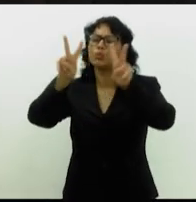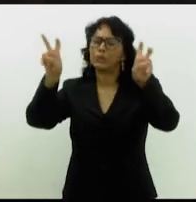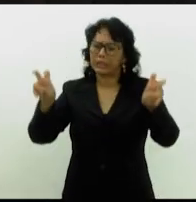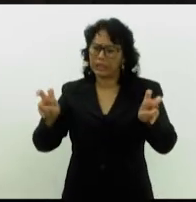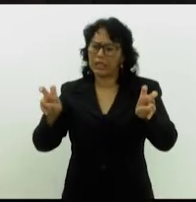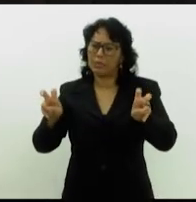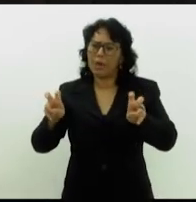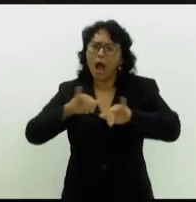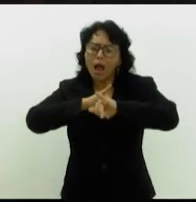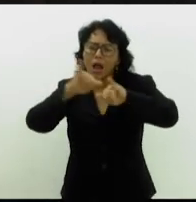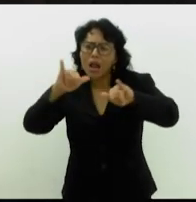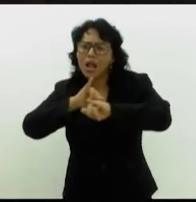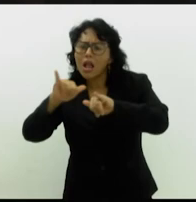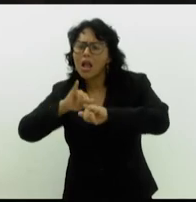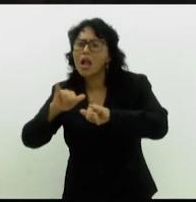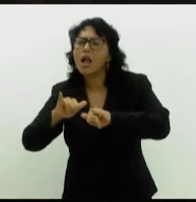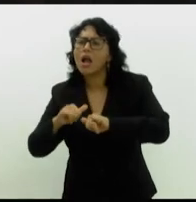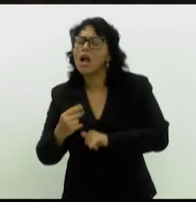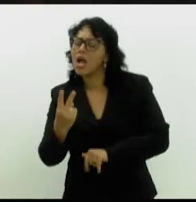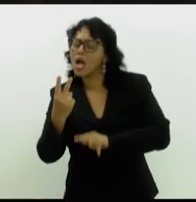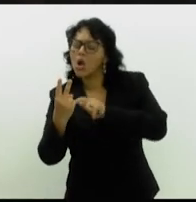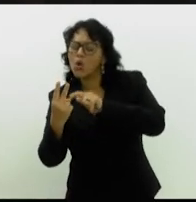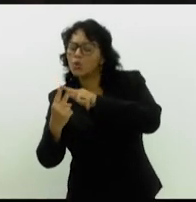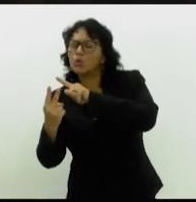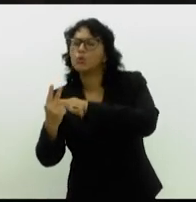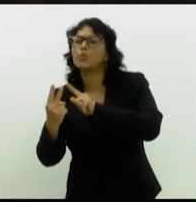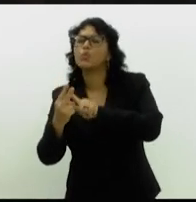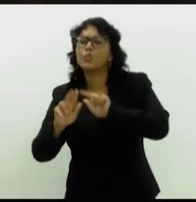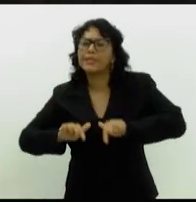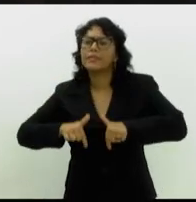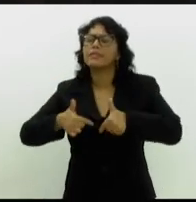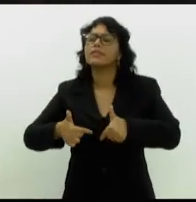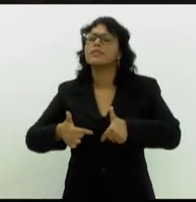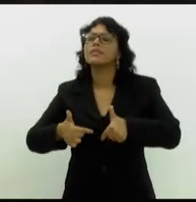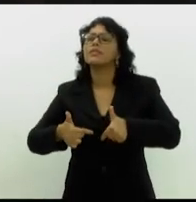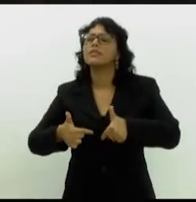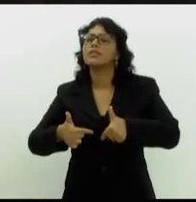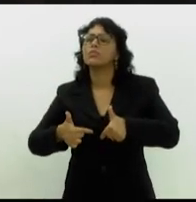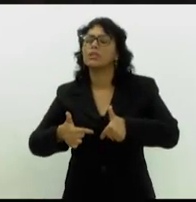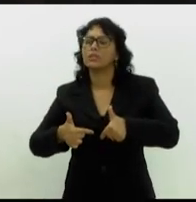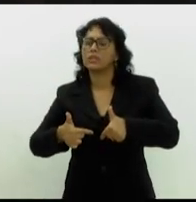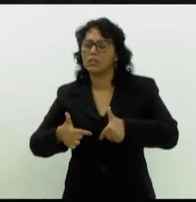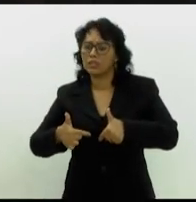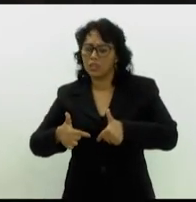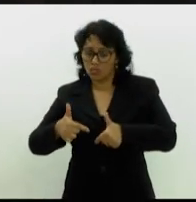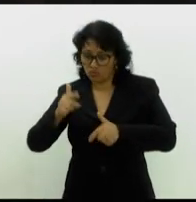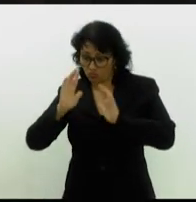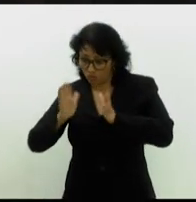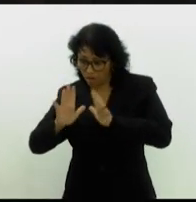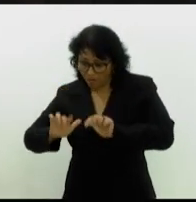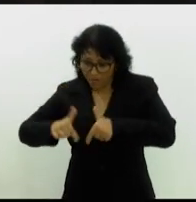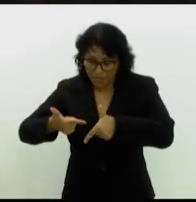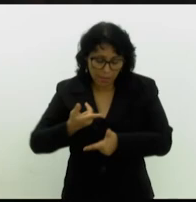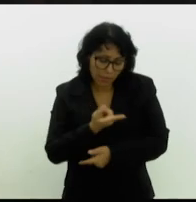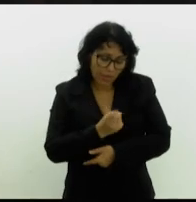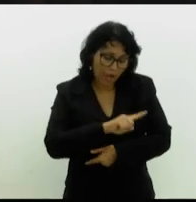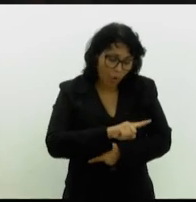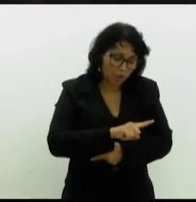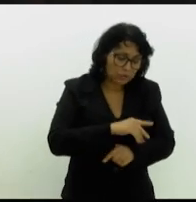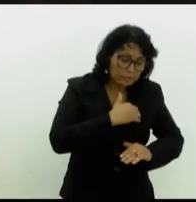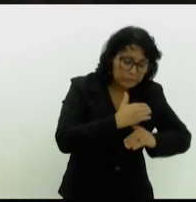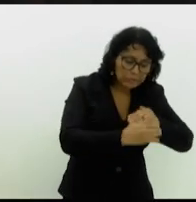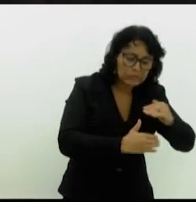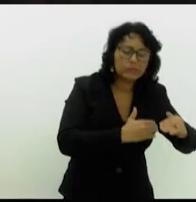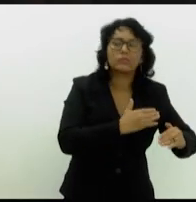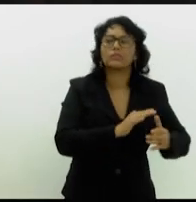para informar são duas iniciativas que estaremos uma que nós já fizemos e a outra que nós vamos estar junto com a CPI dos serviço Delegados